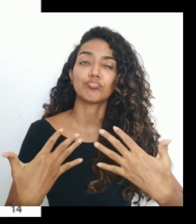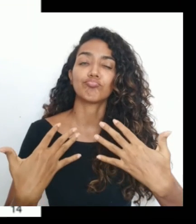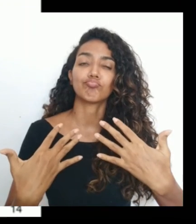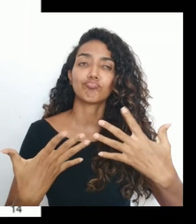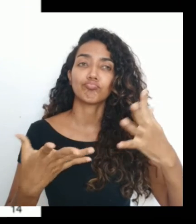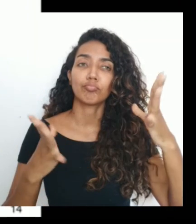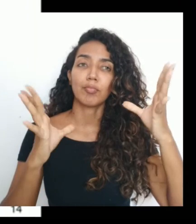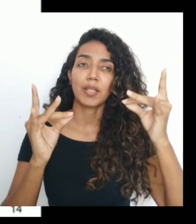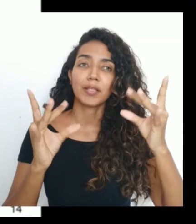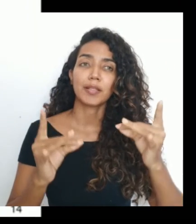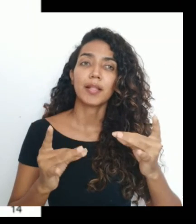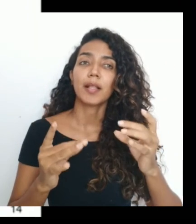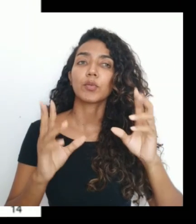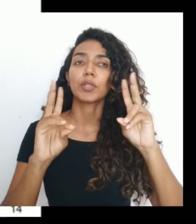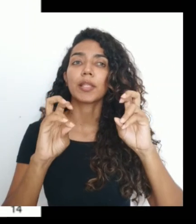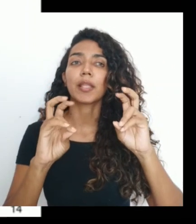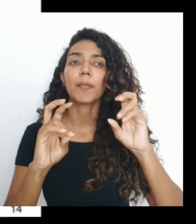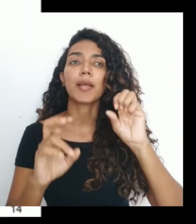básica